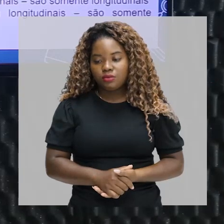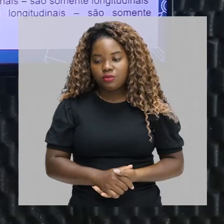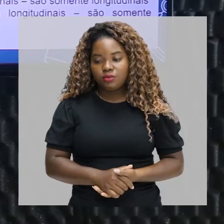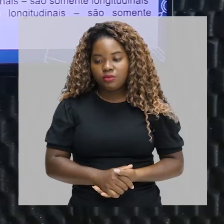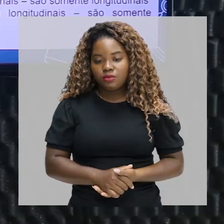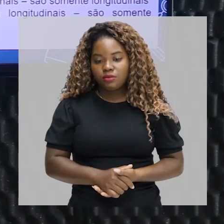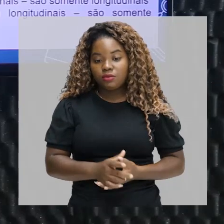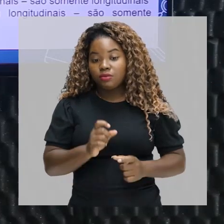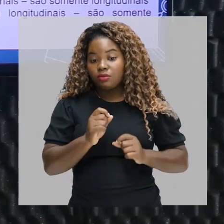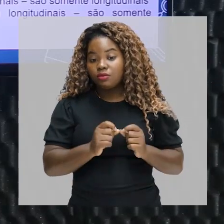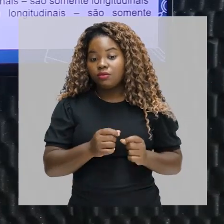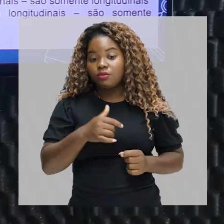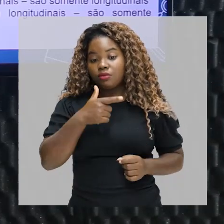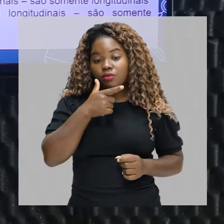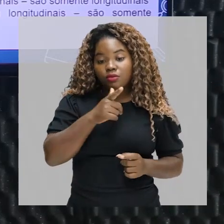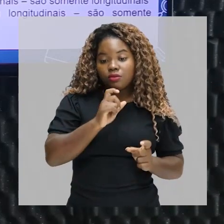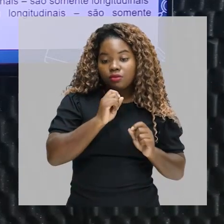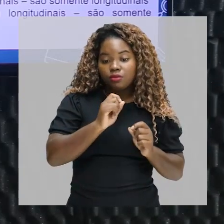só conseguem